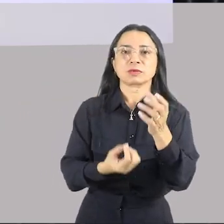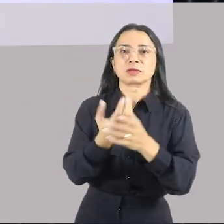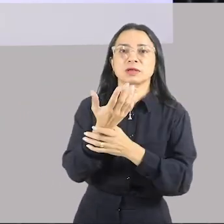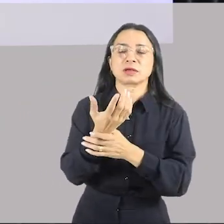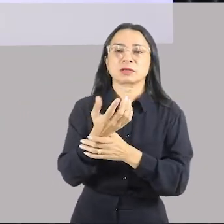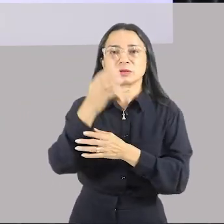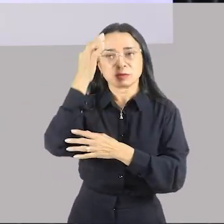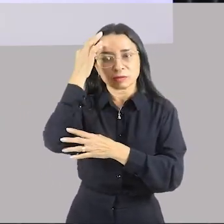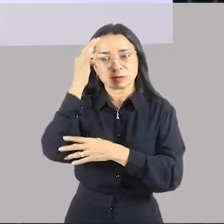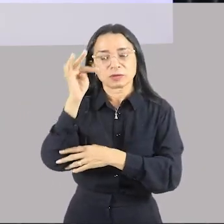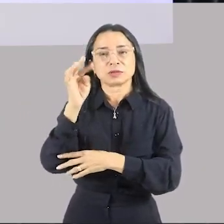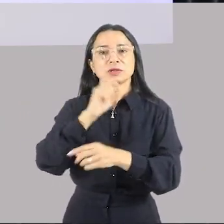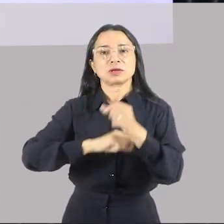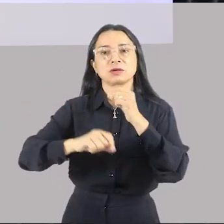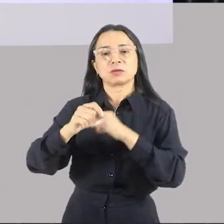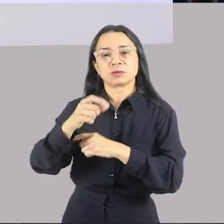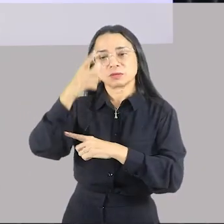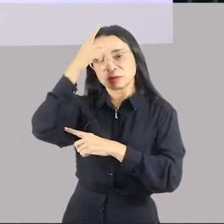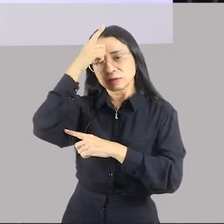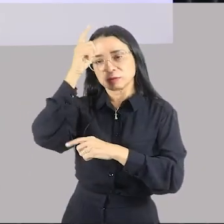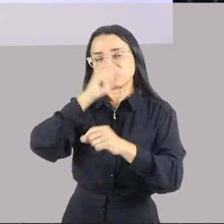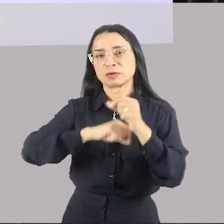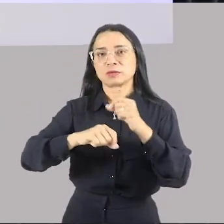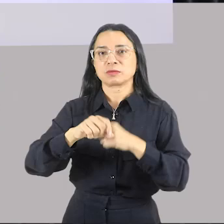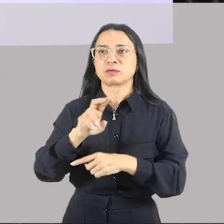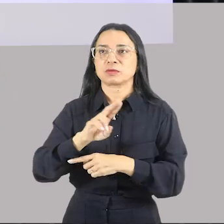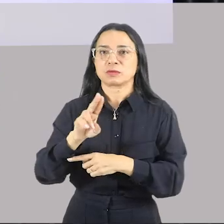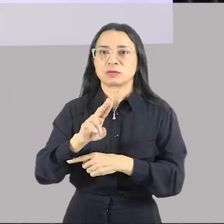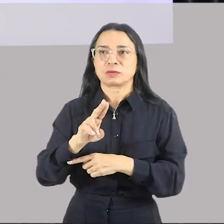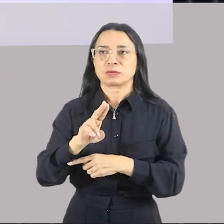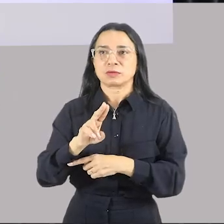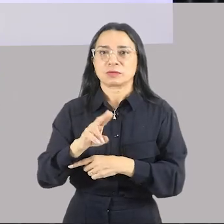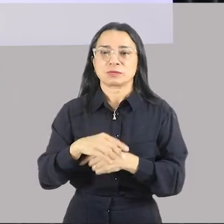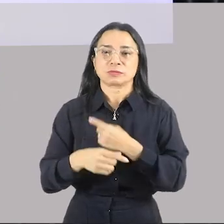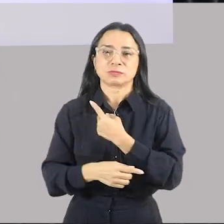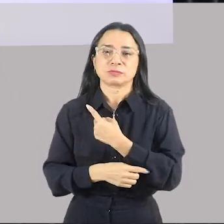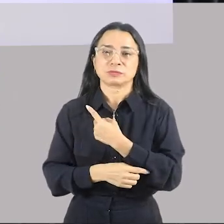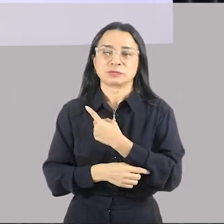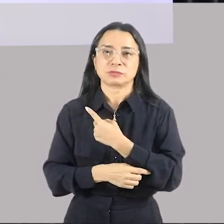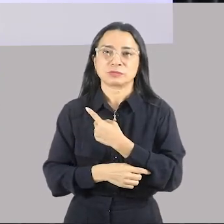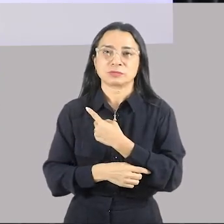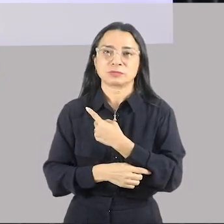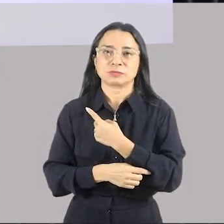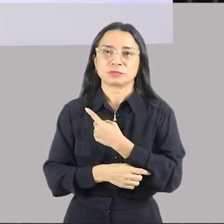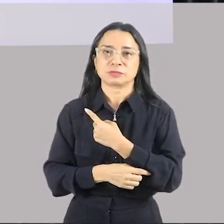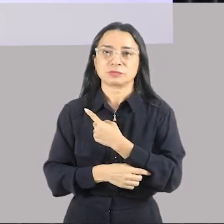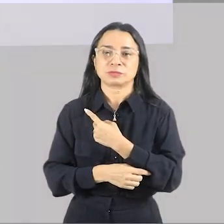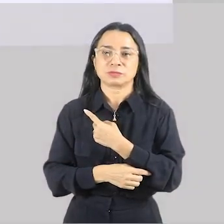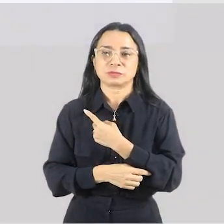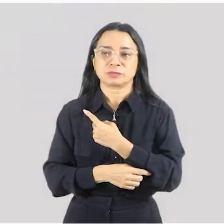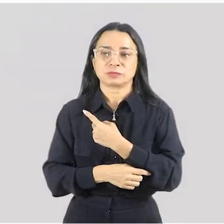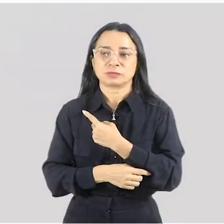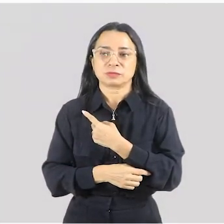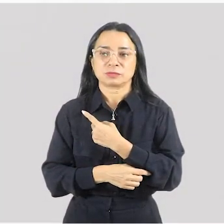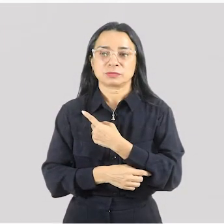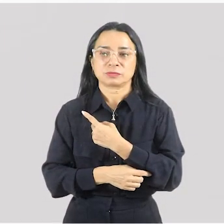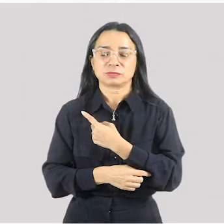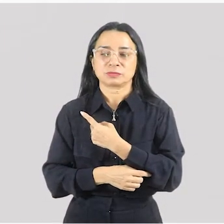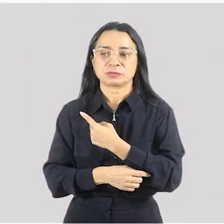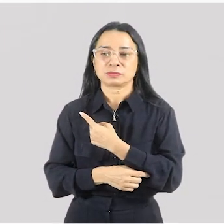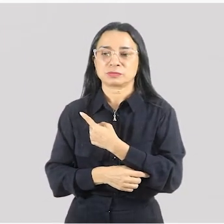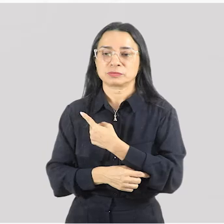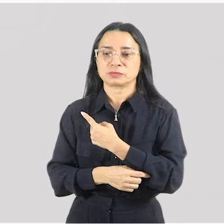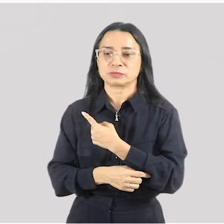por um teórico alemão que tem um nome muito difícil. O nome dele é Enzensberger. Eu vou colocar bem aqui, ó, que tem